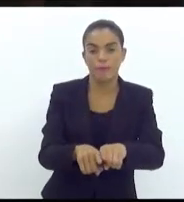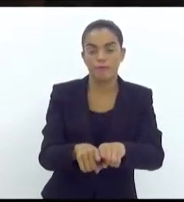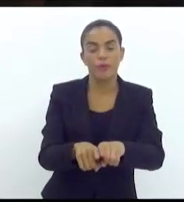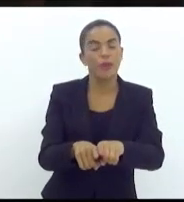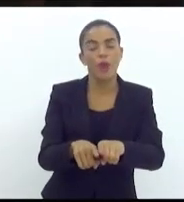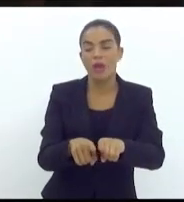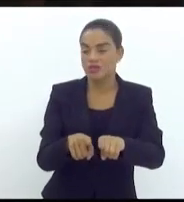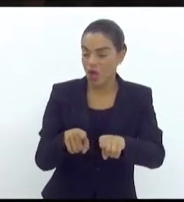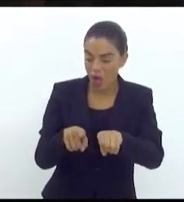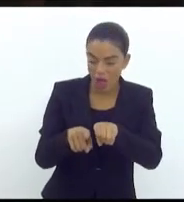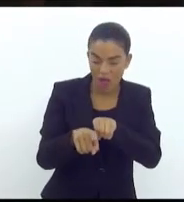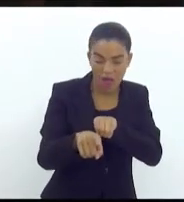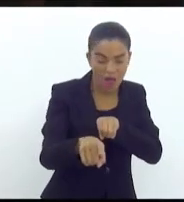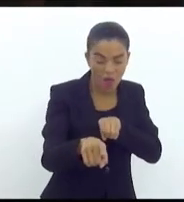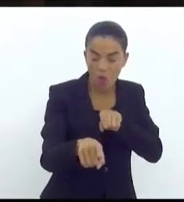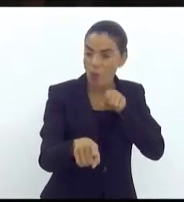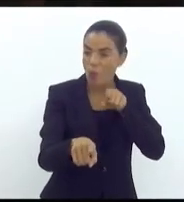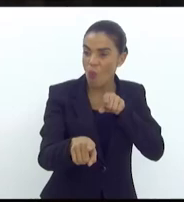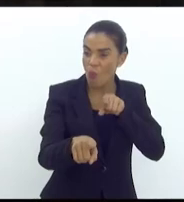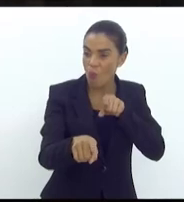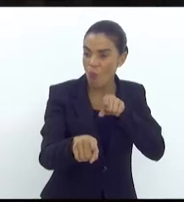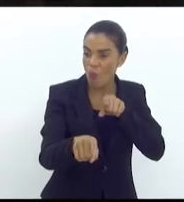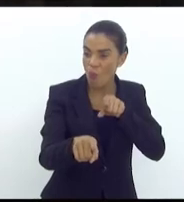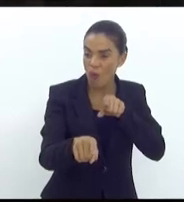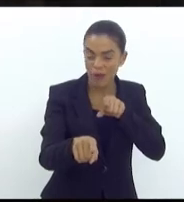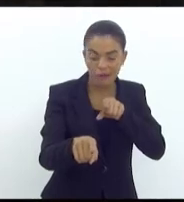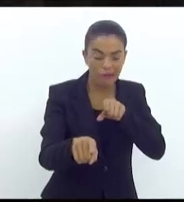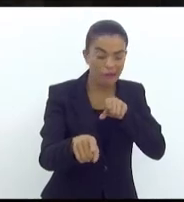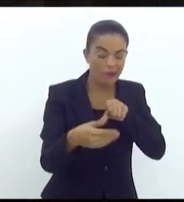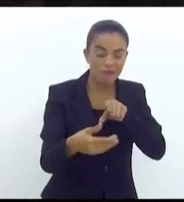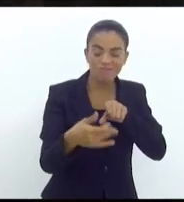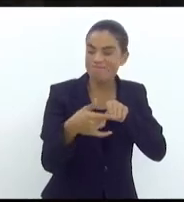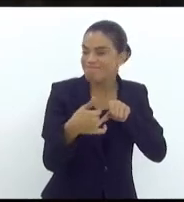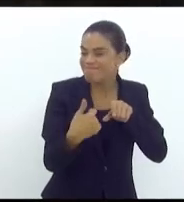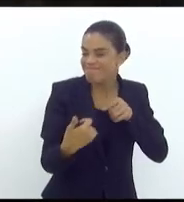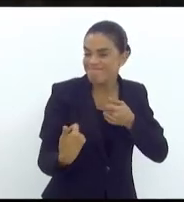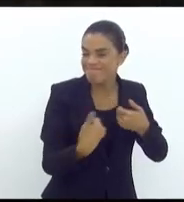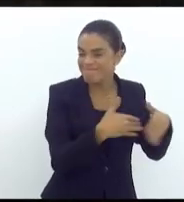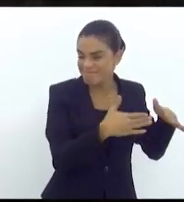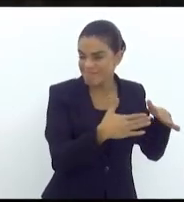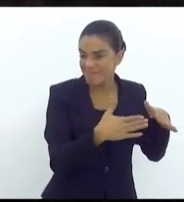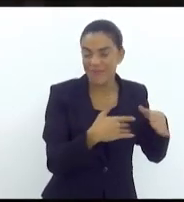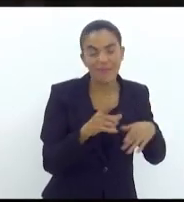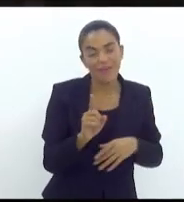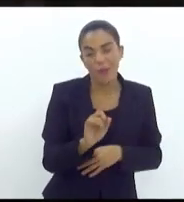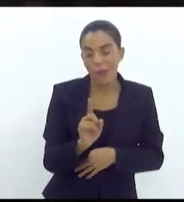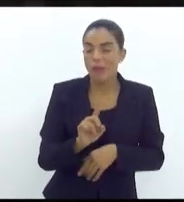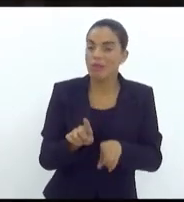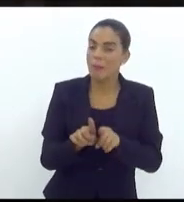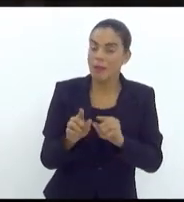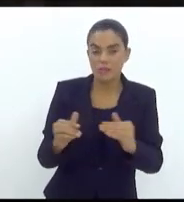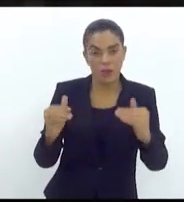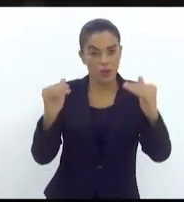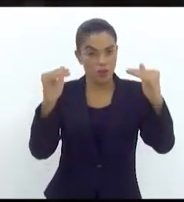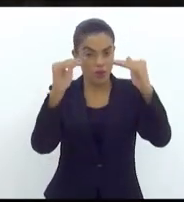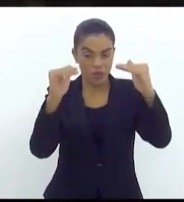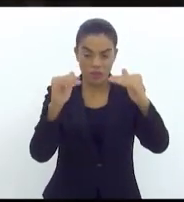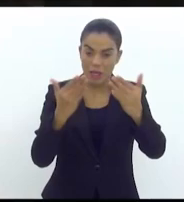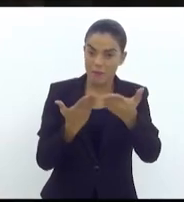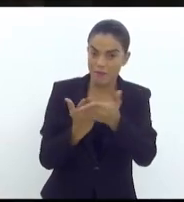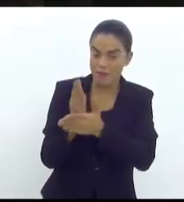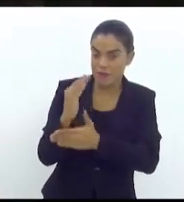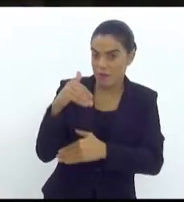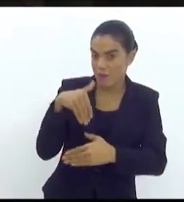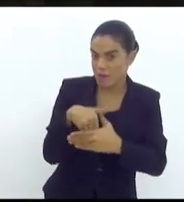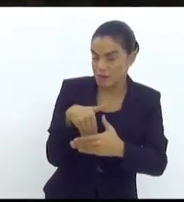avançar só em uma direção esquecendo as outras E aí seus autoridades eleitas